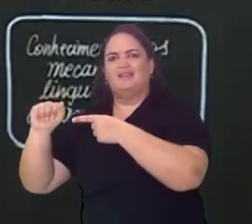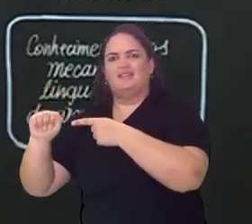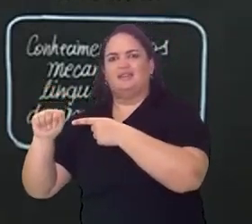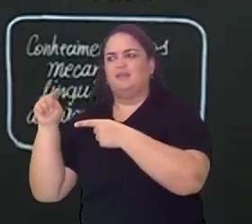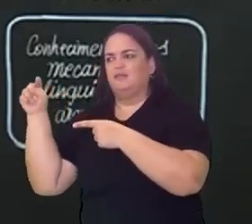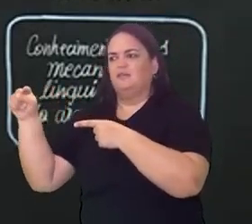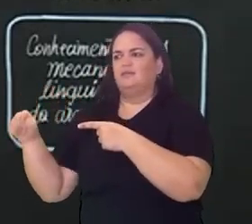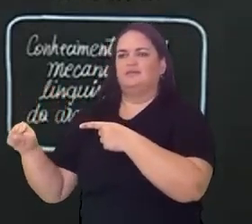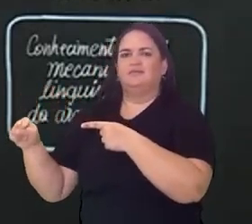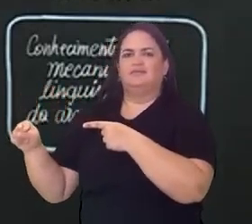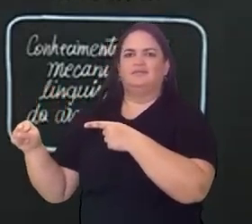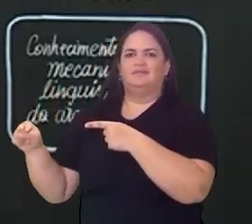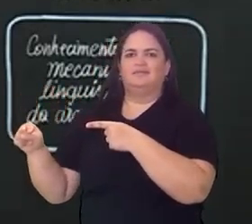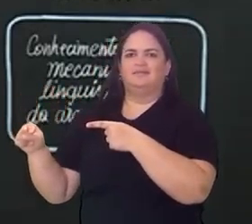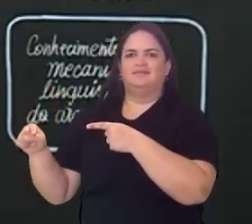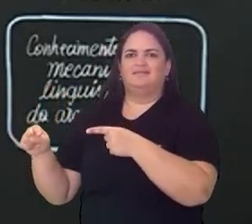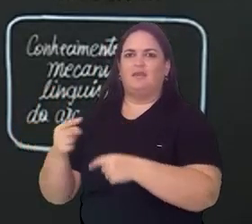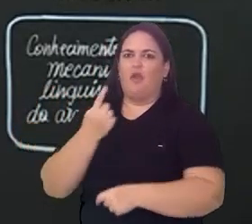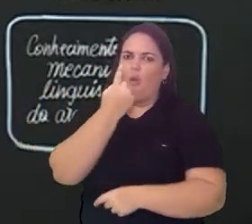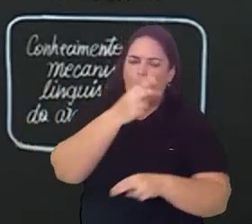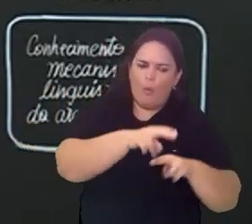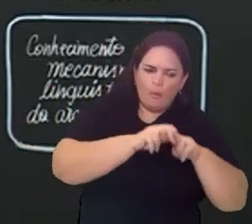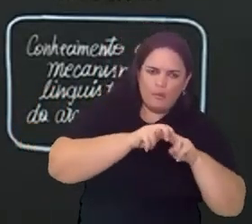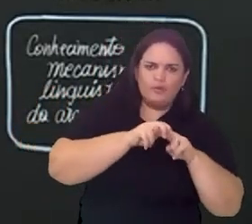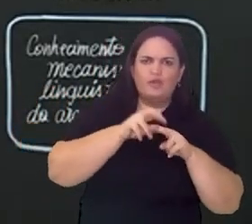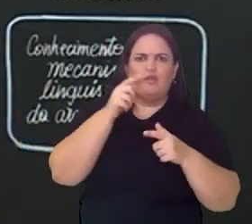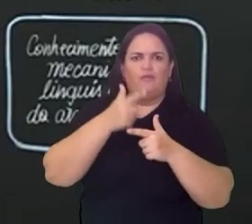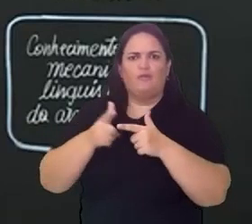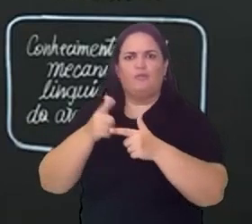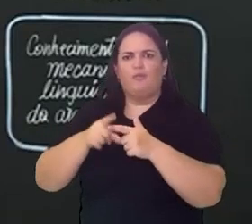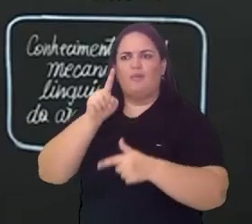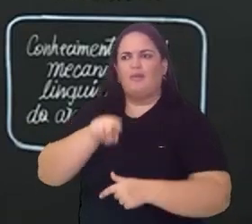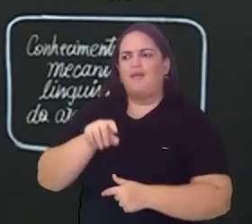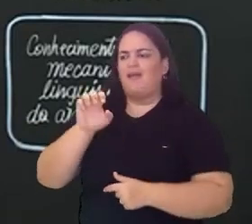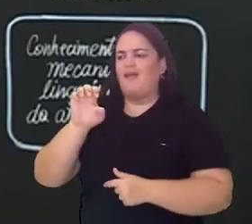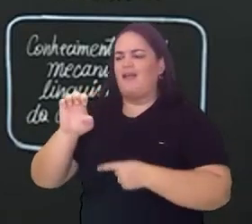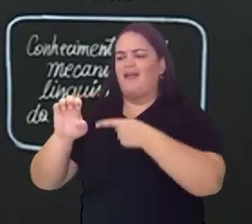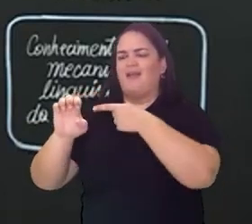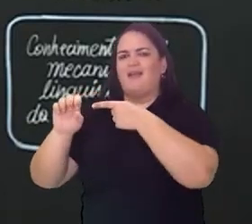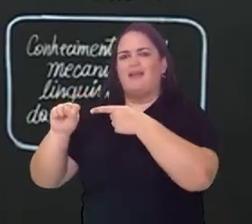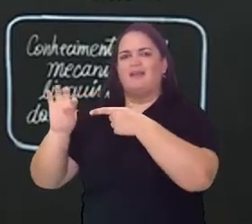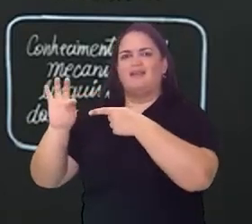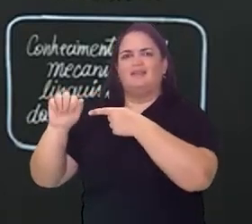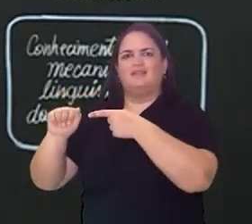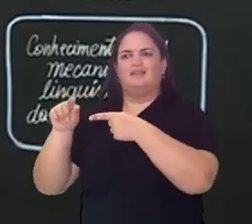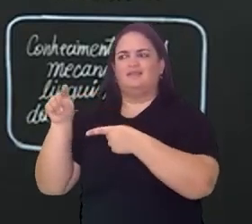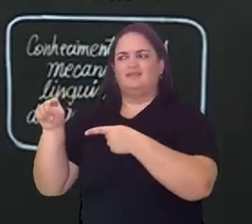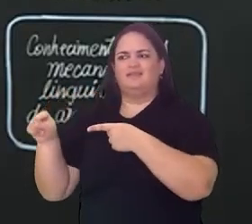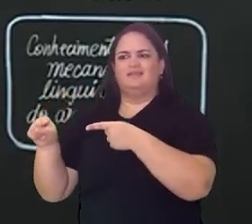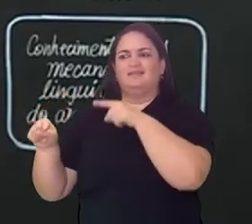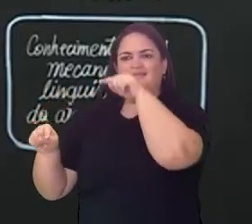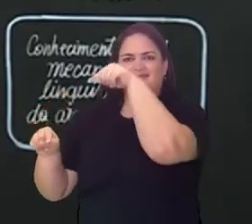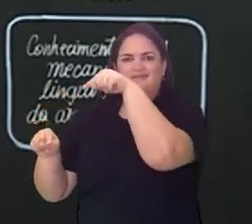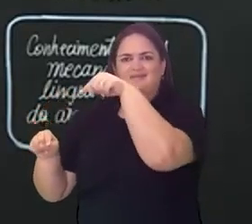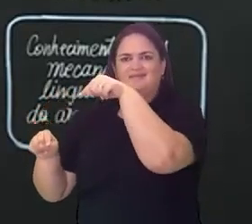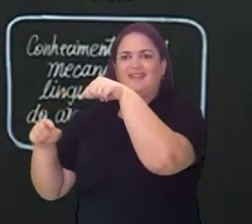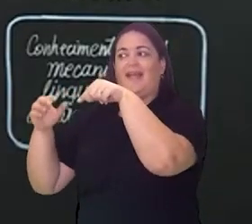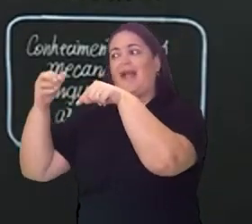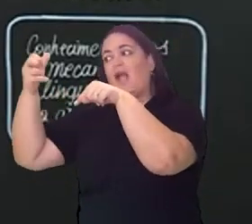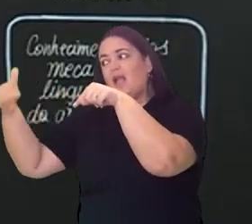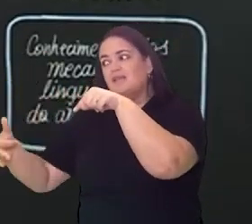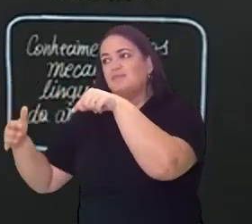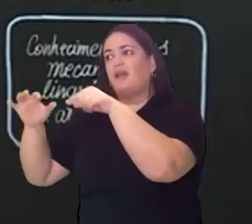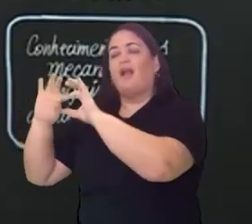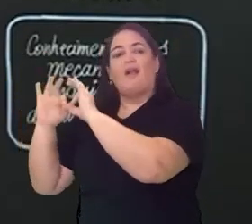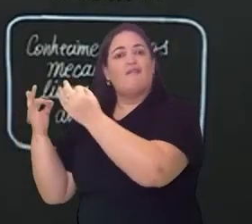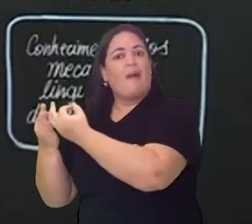vou dizer ainda qual é a razão. Então, uma das razões para o problema é esta, 2 pontos. As famílias não estão levando as crianças aos